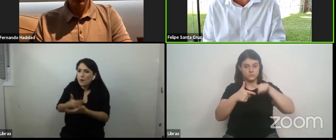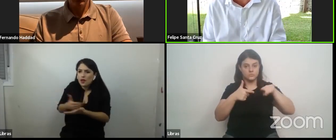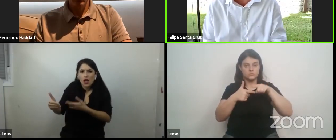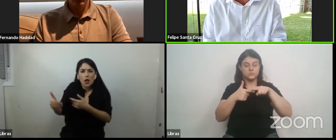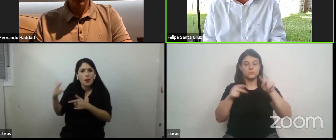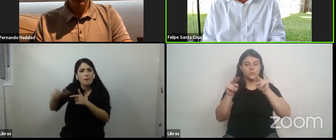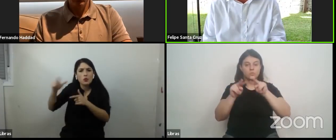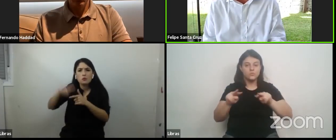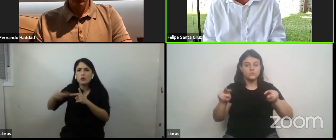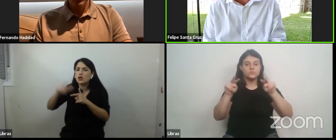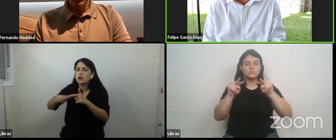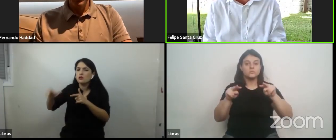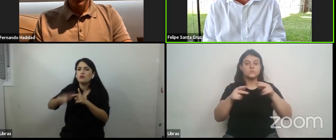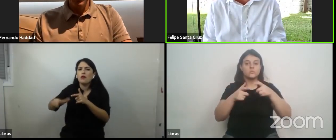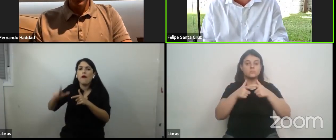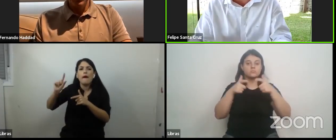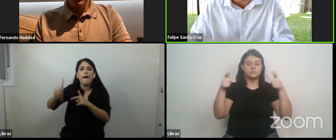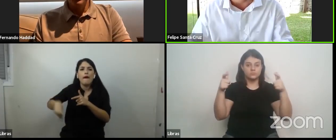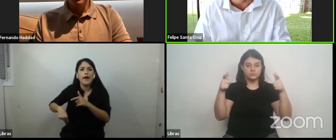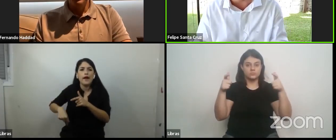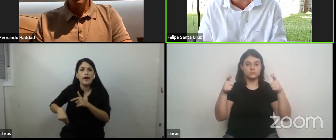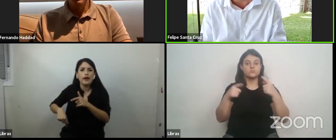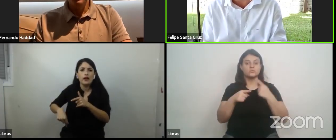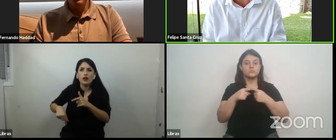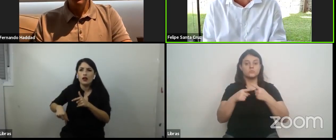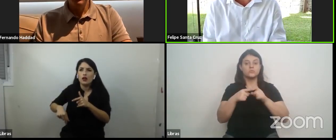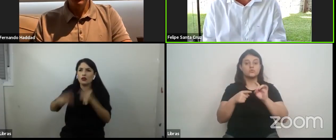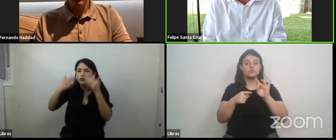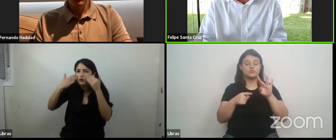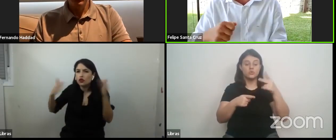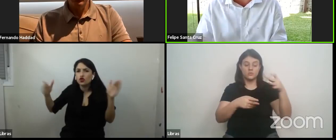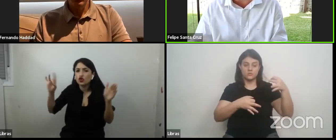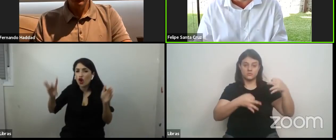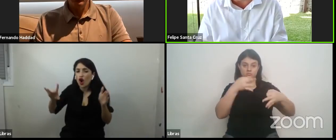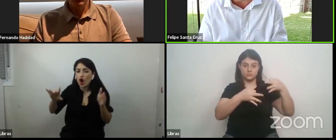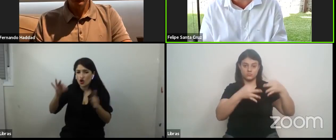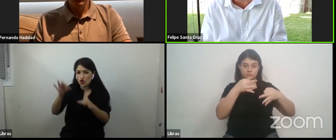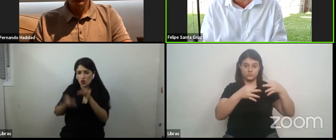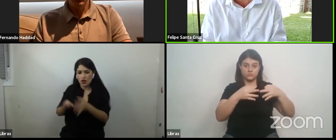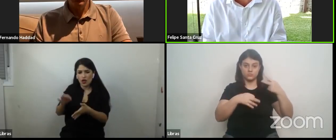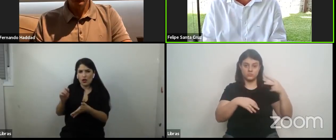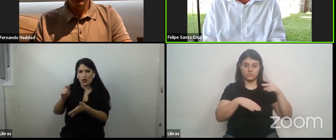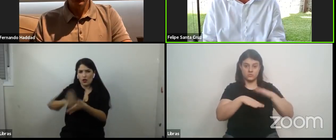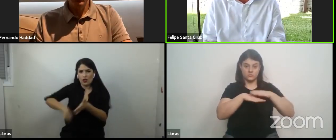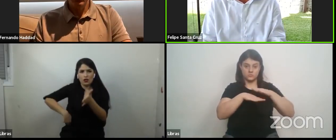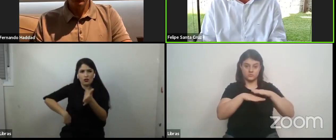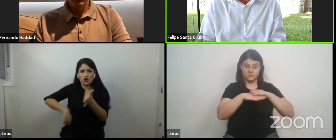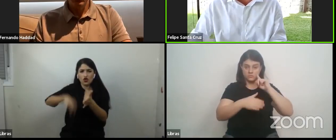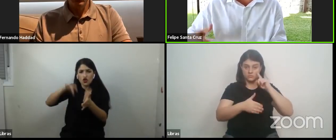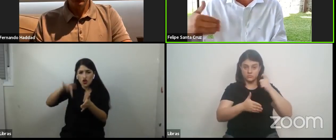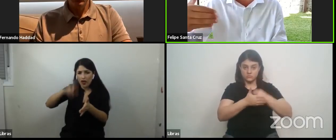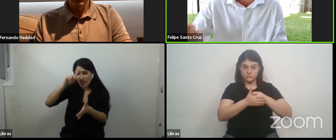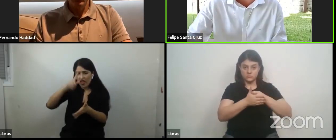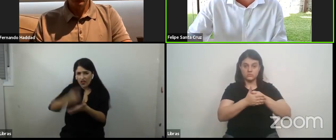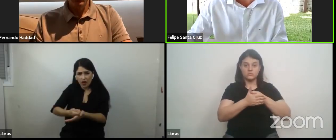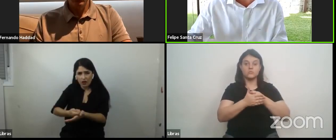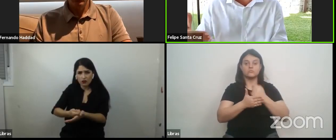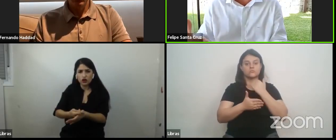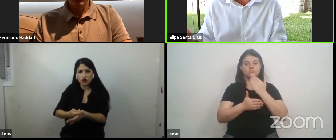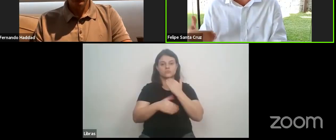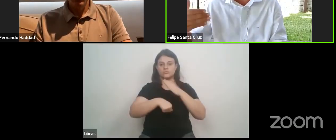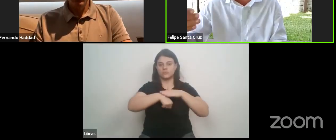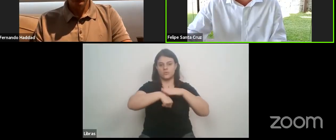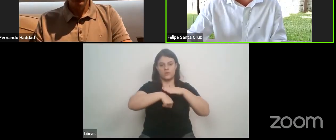visão mais ampla, porque só a caneta do juiz, só a decisão judicial não tem o